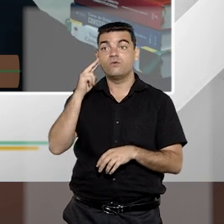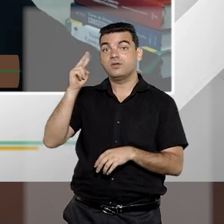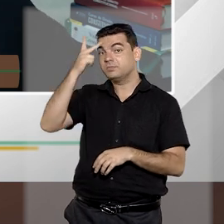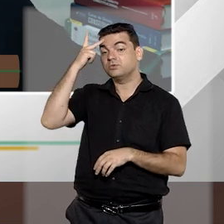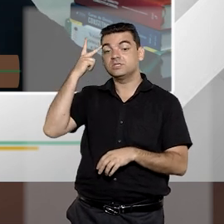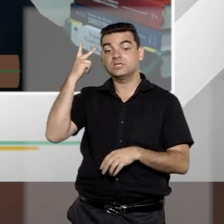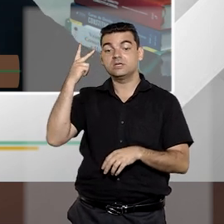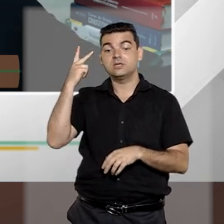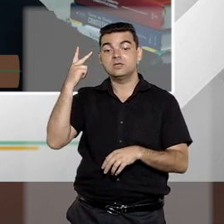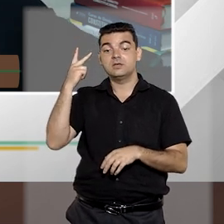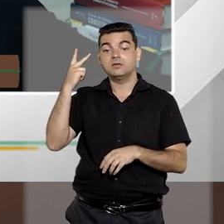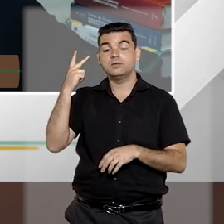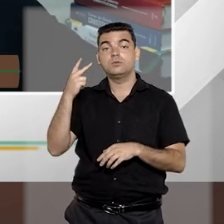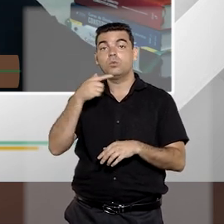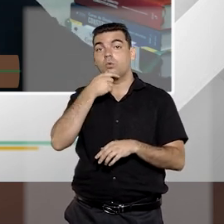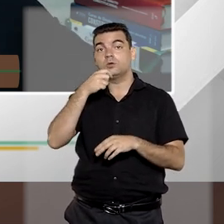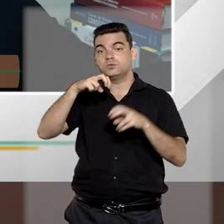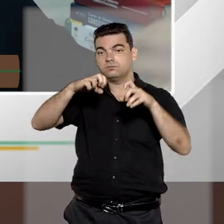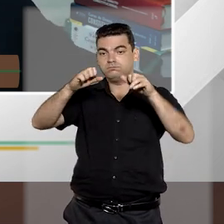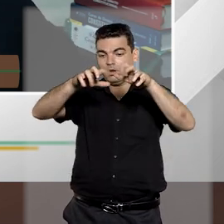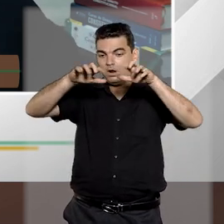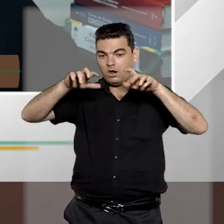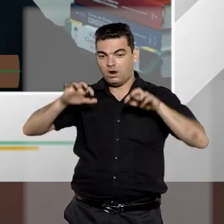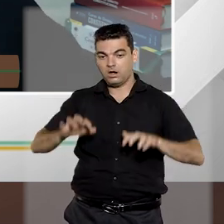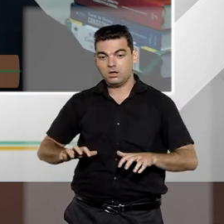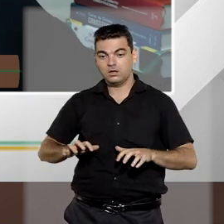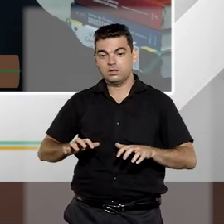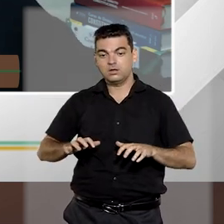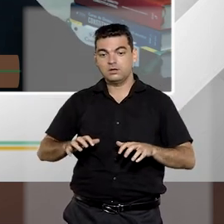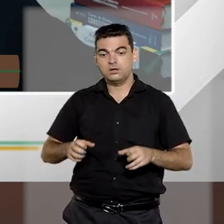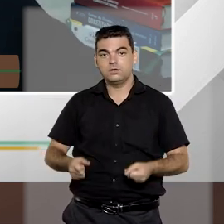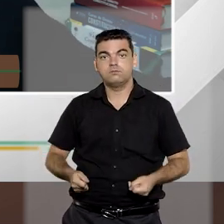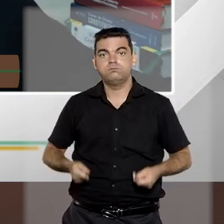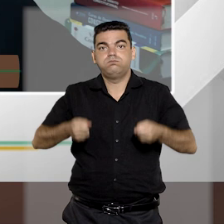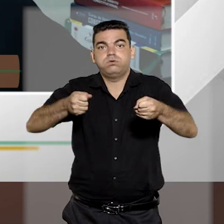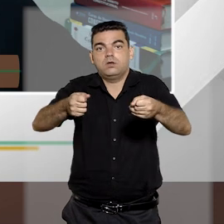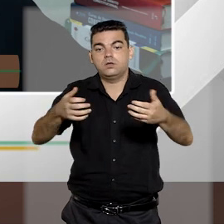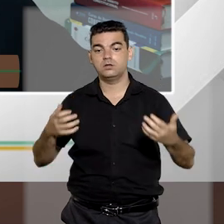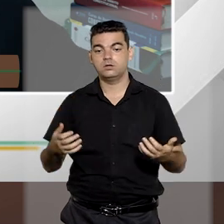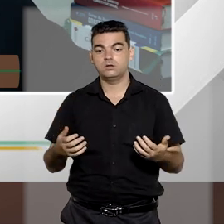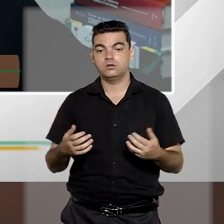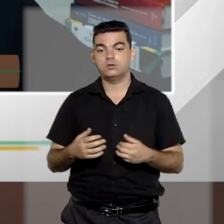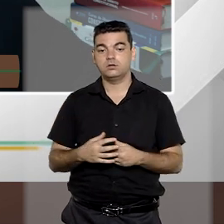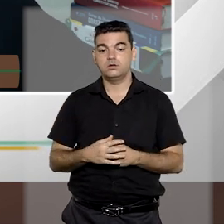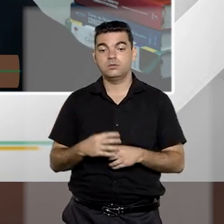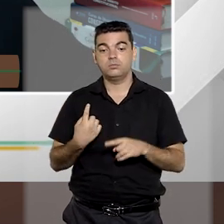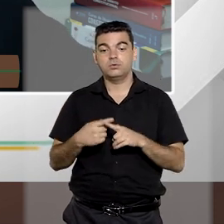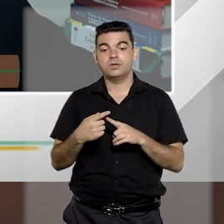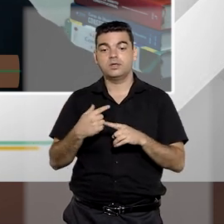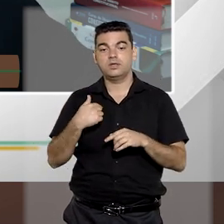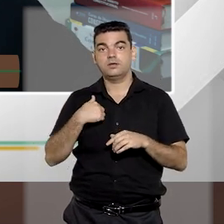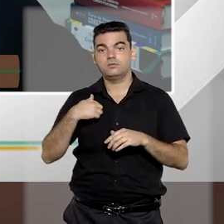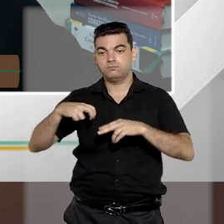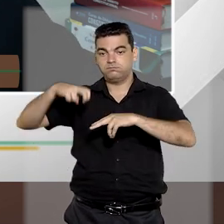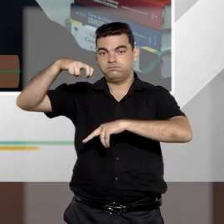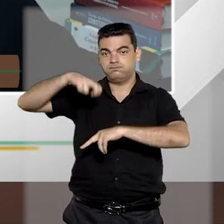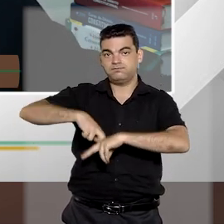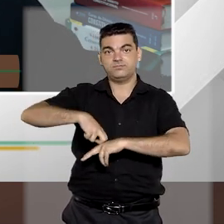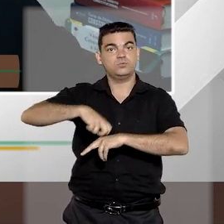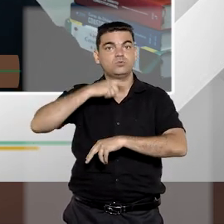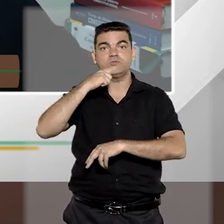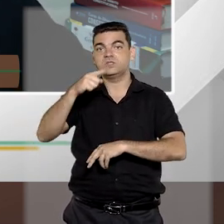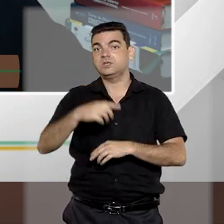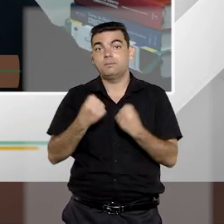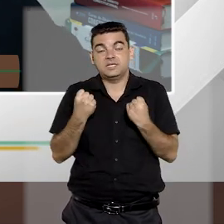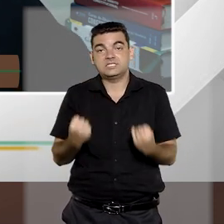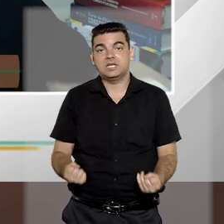ver todo mundo descer, né, do ônibus e ficar eu apenas na cadeira de rodas em cima do ônibus, porque não tinha como eu descer, porque era uma cadeira motorizada,